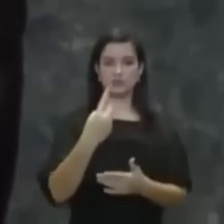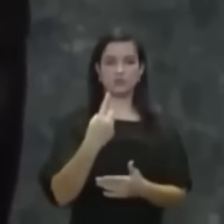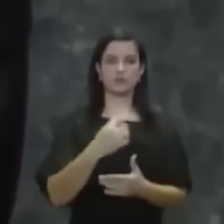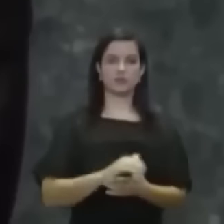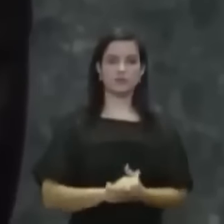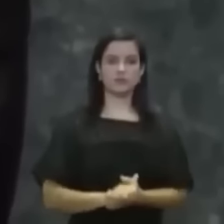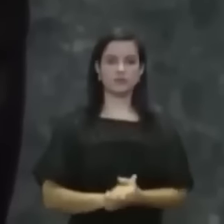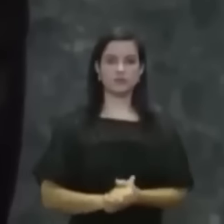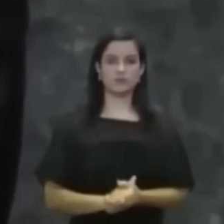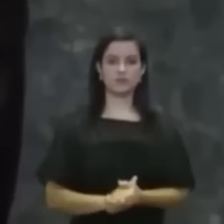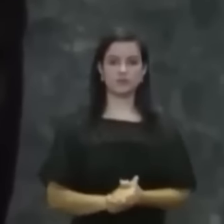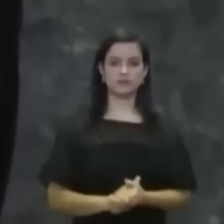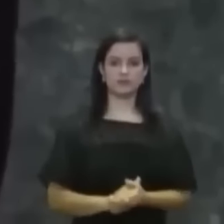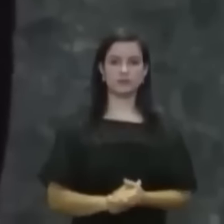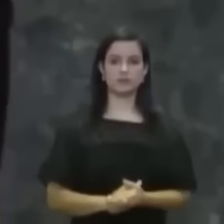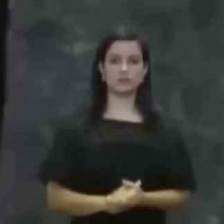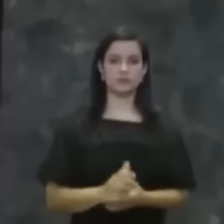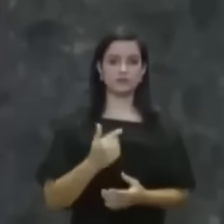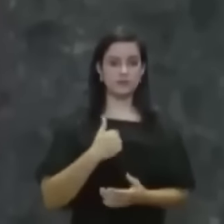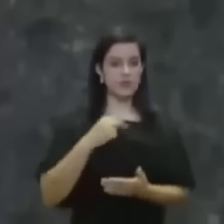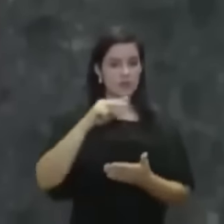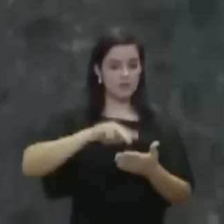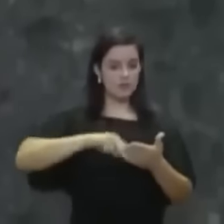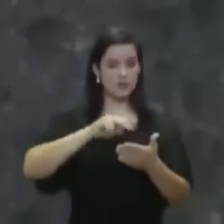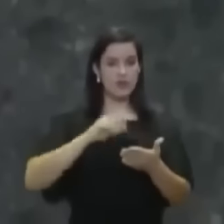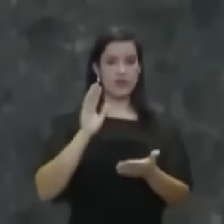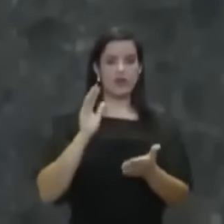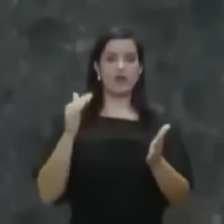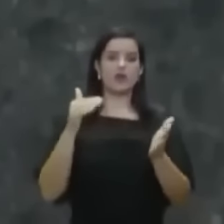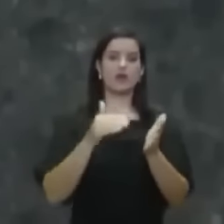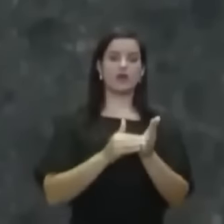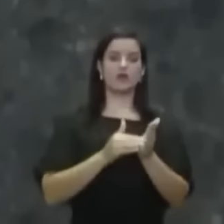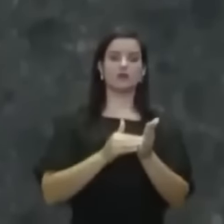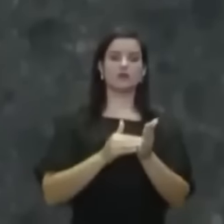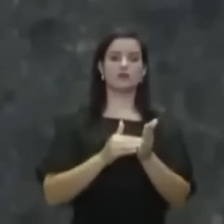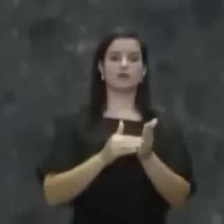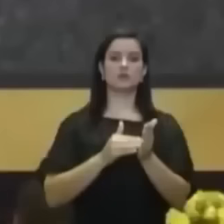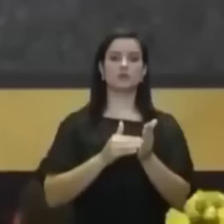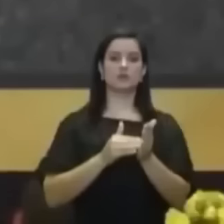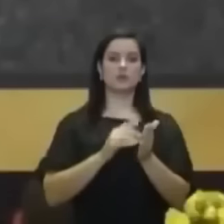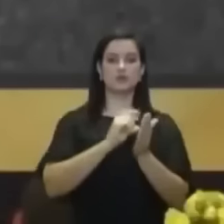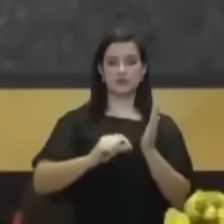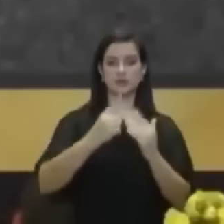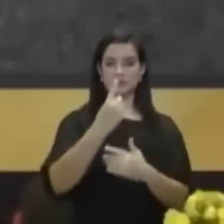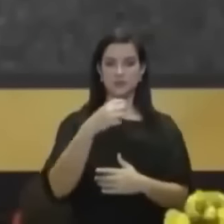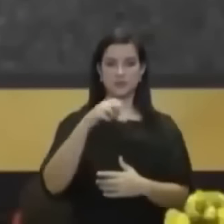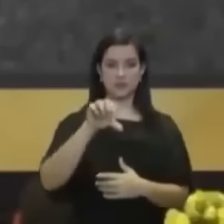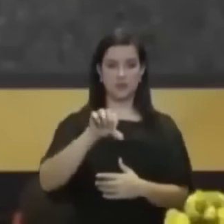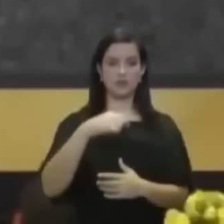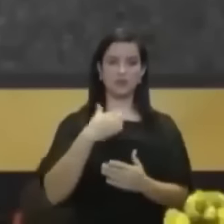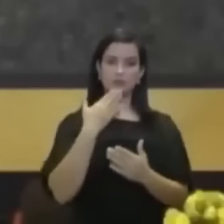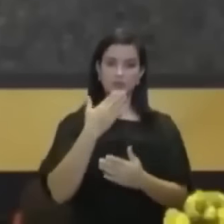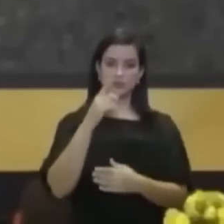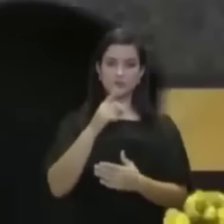21. E eu vou ler até o verso 19. E eu peço a você que acompanhe essa leitura, por